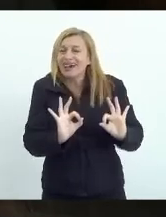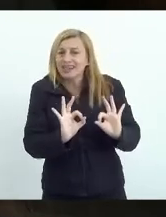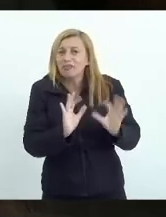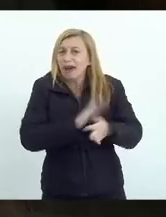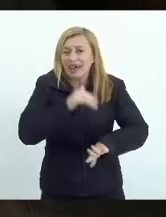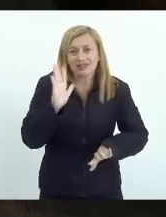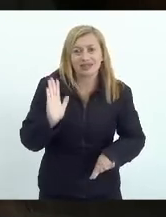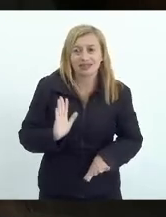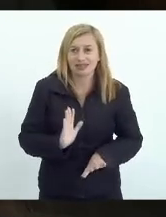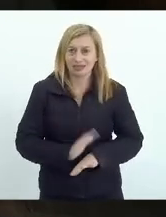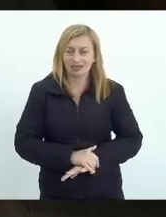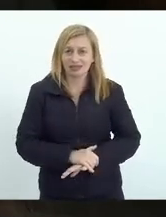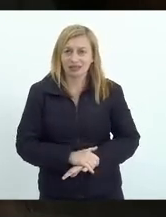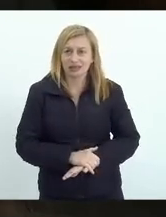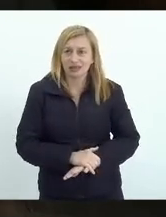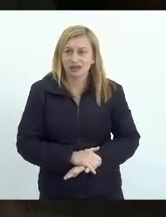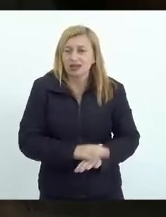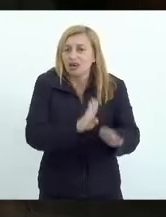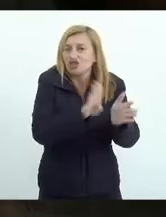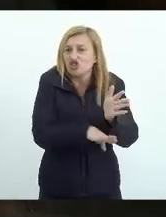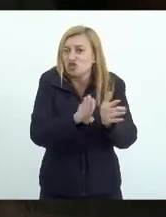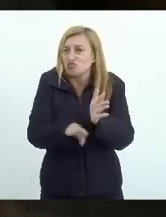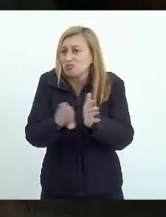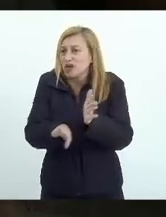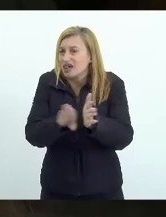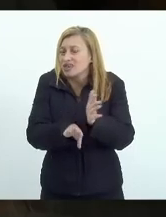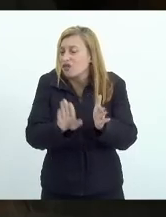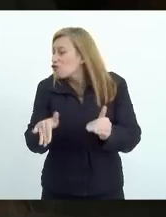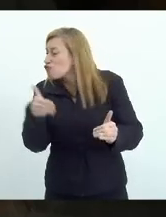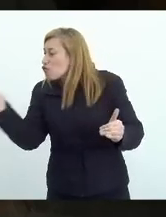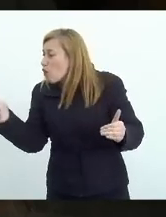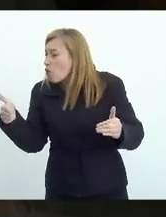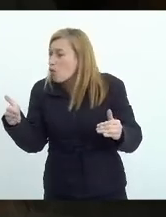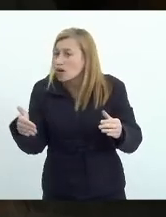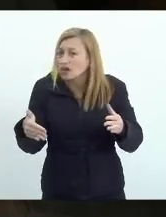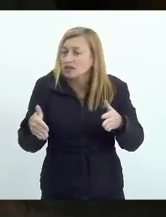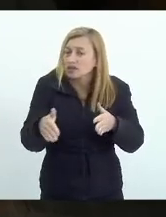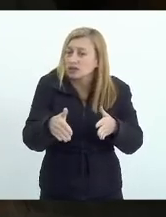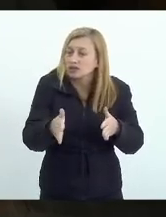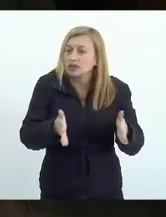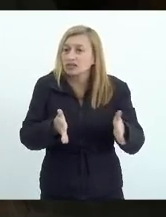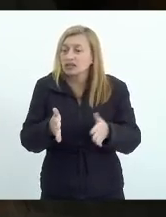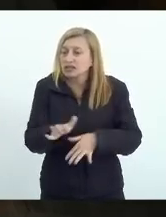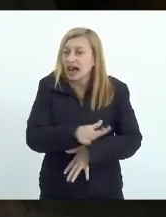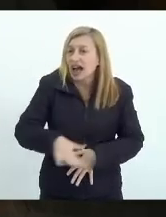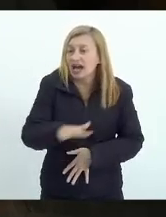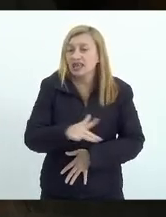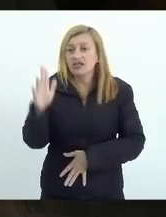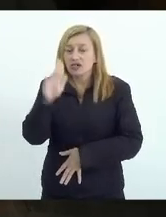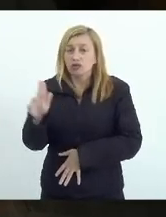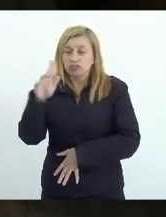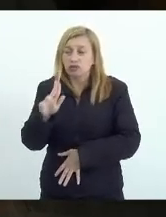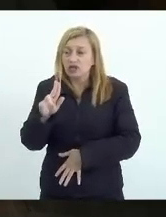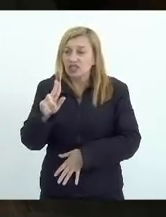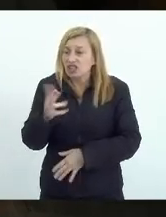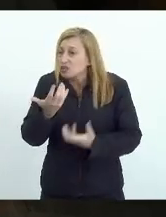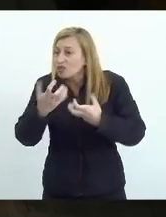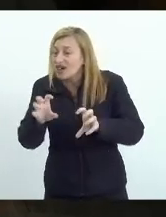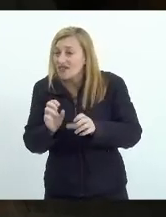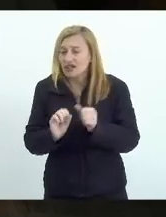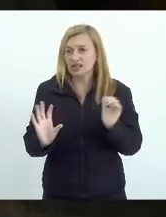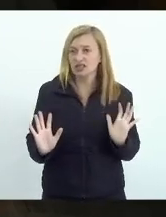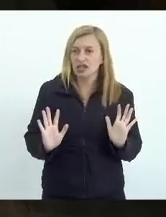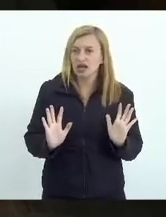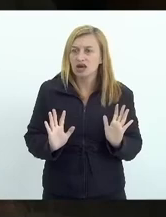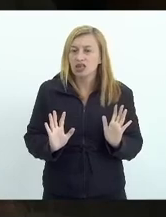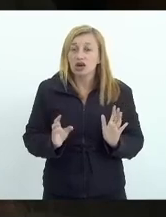orçamentária, não está fazendo nenhuma despesa acrobática fora da sua programação, e eles não deixam fazer. E o governo do Estado